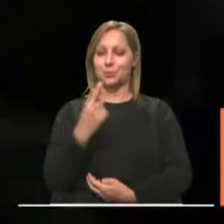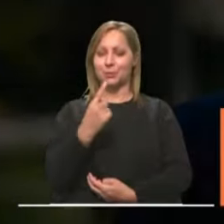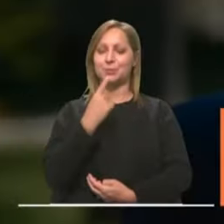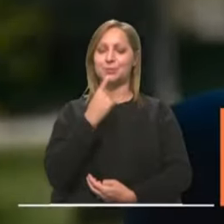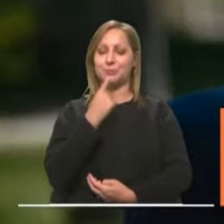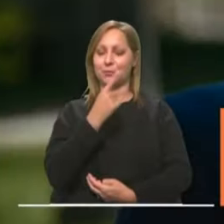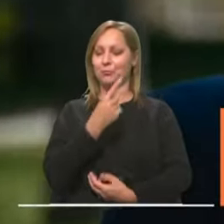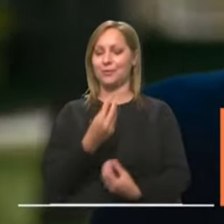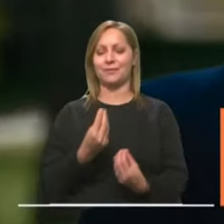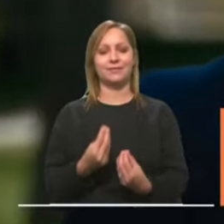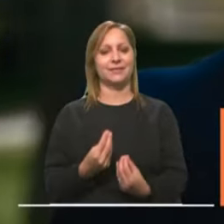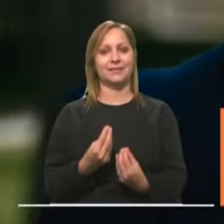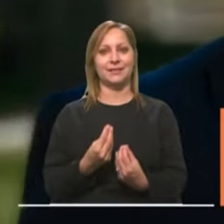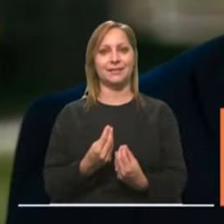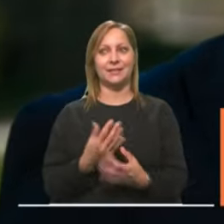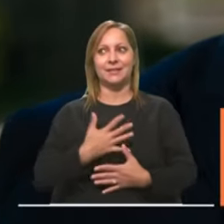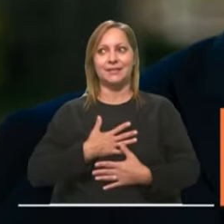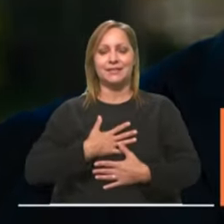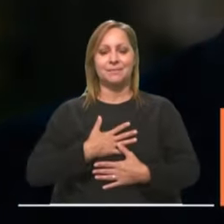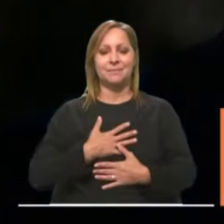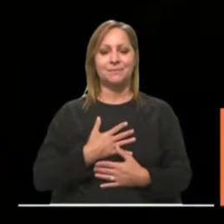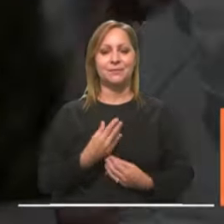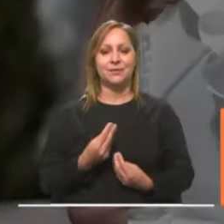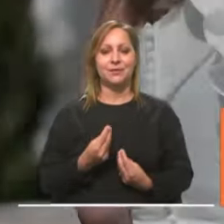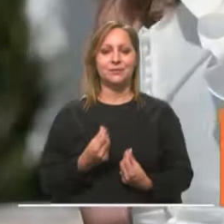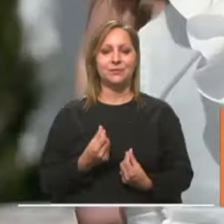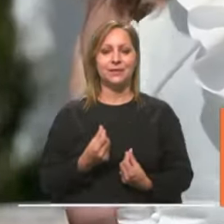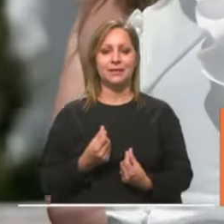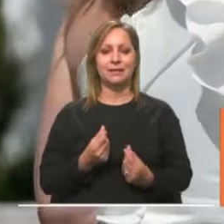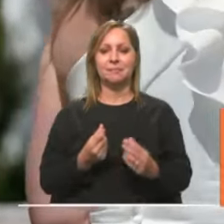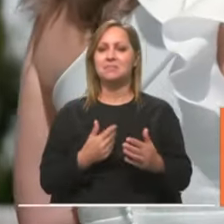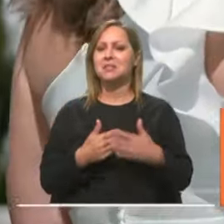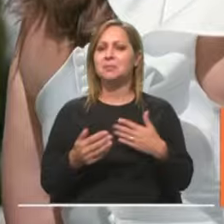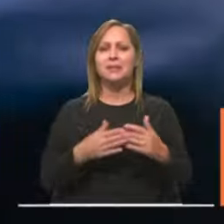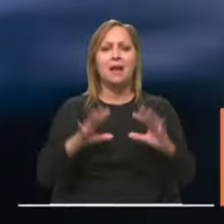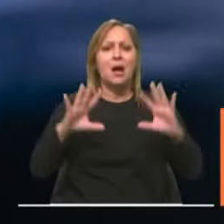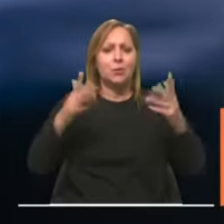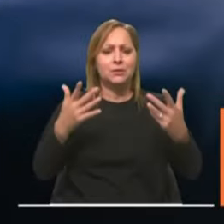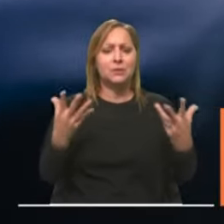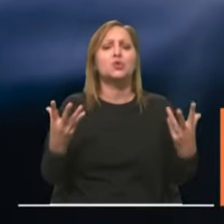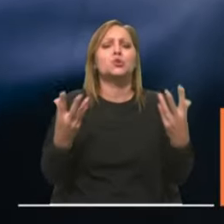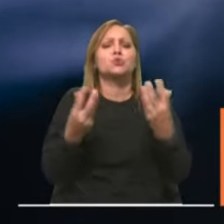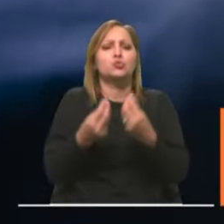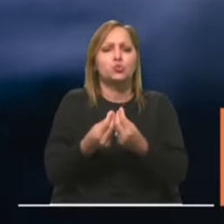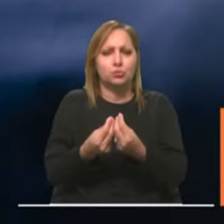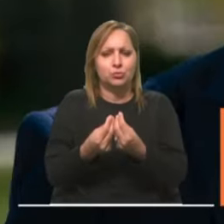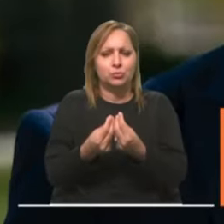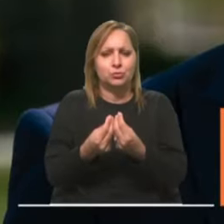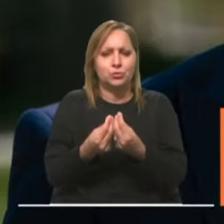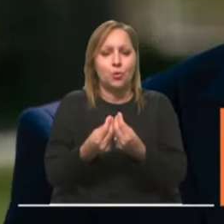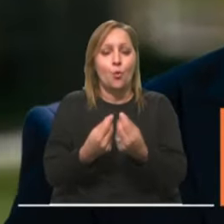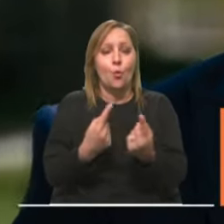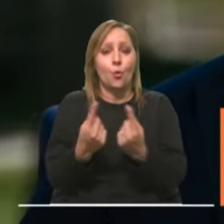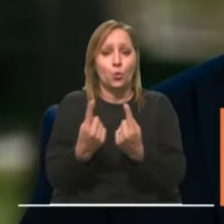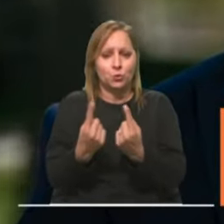foi maravilhoso. Foi quase como um: aconteça o que acontecer, estamos juntos. Estamos a abraçar os